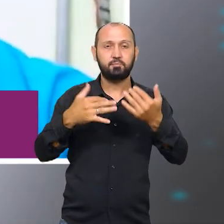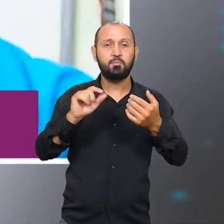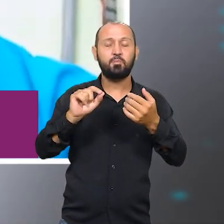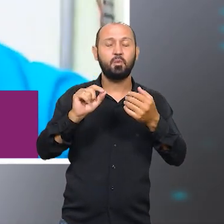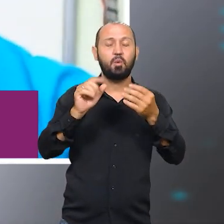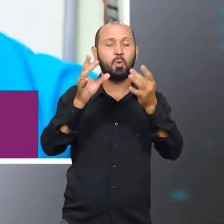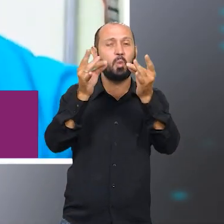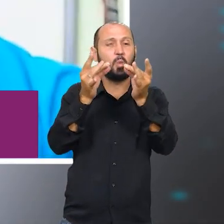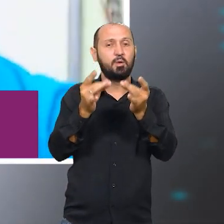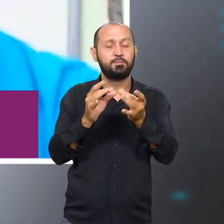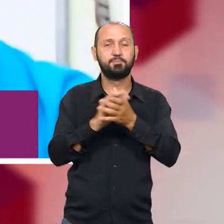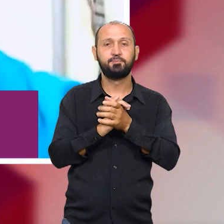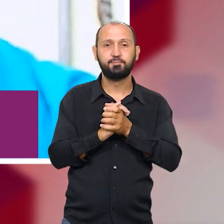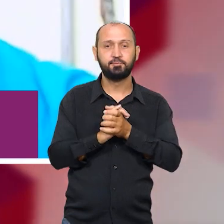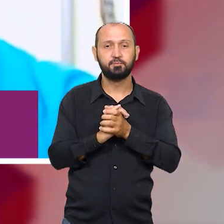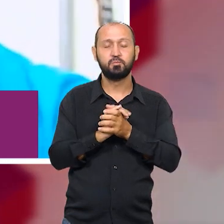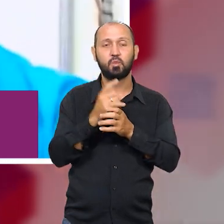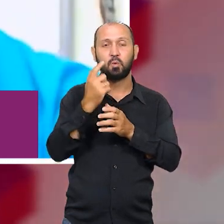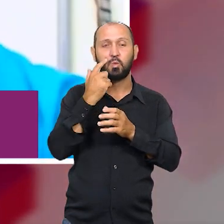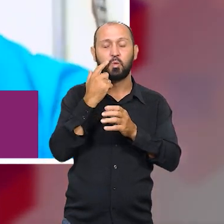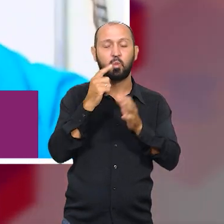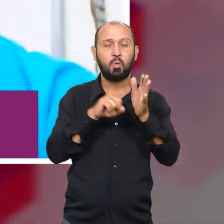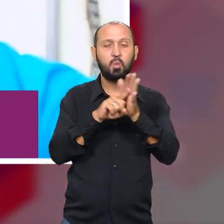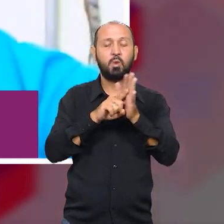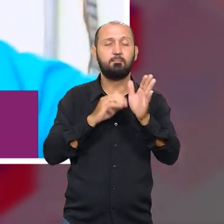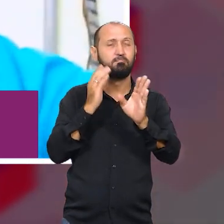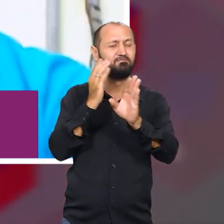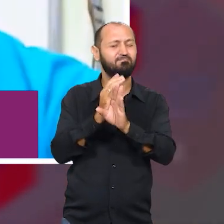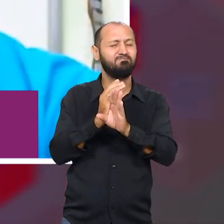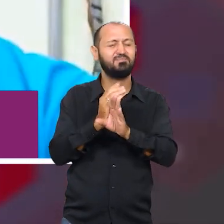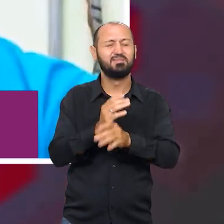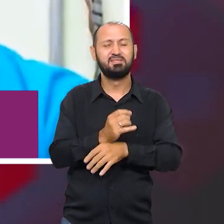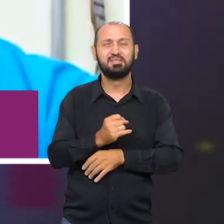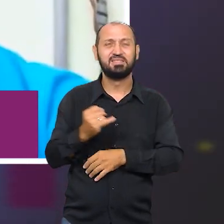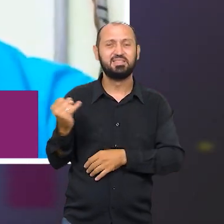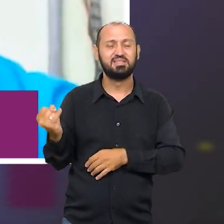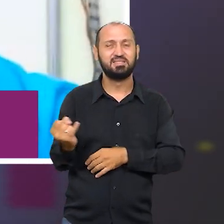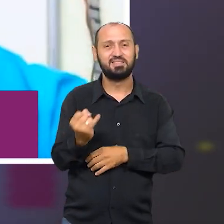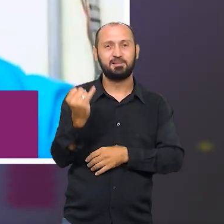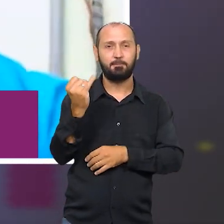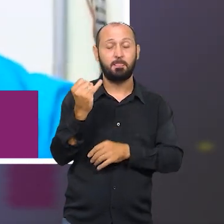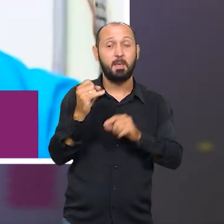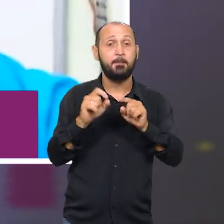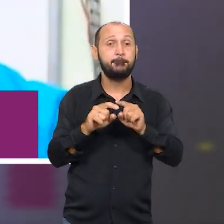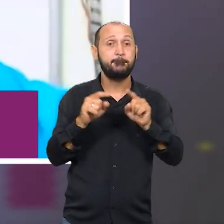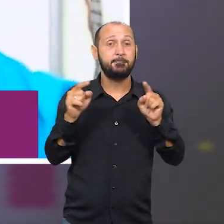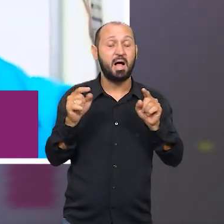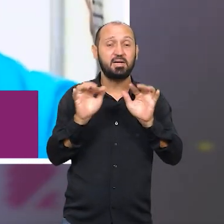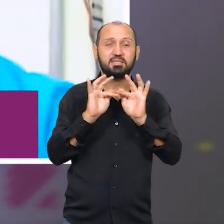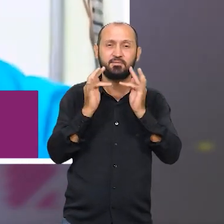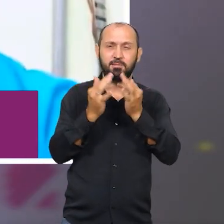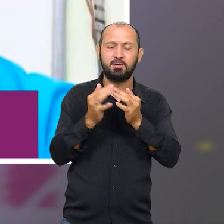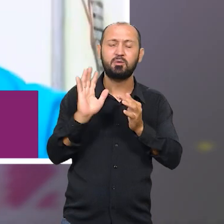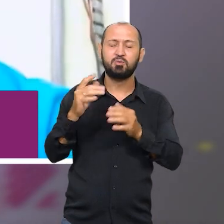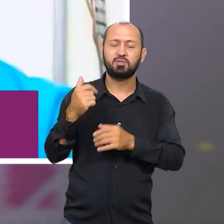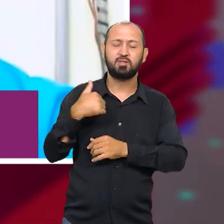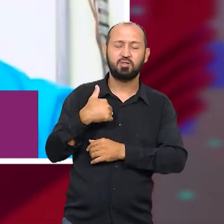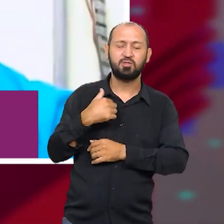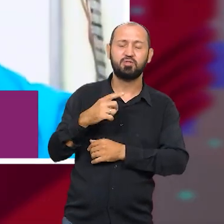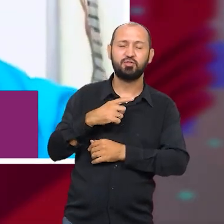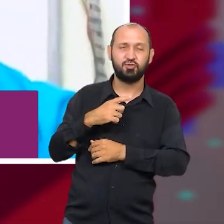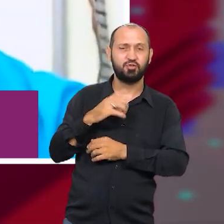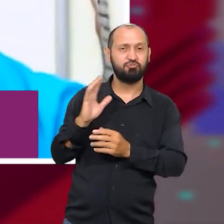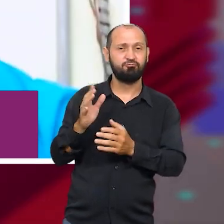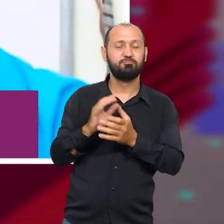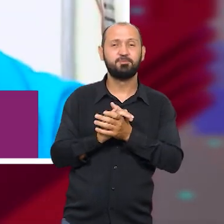assim, ó. A questão do diagnóstico é primordial, né? Mas toda família, eu passei por isso. Na